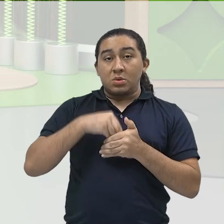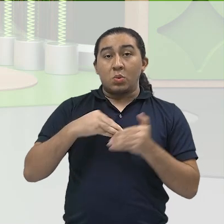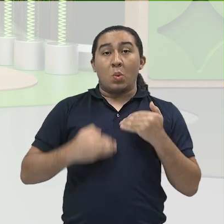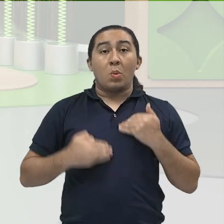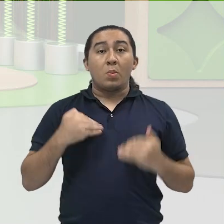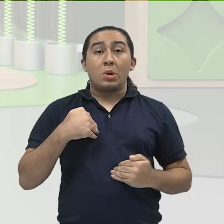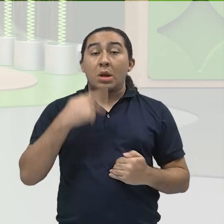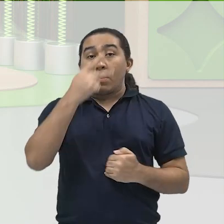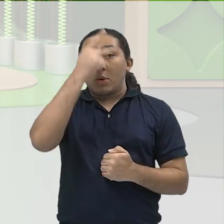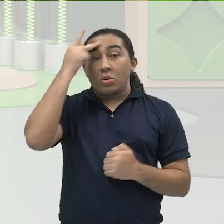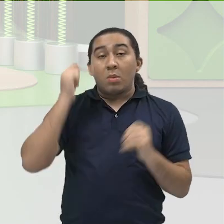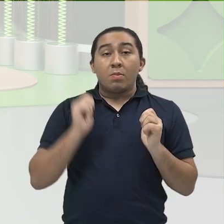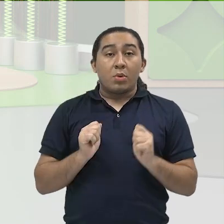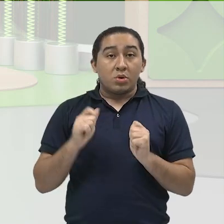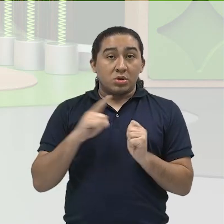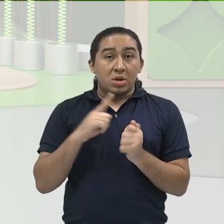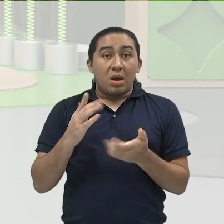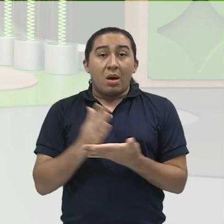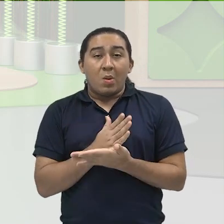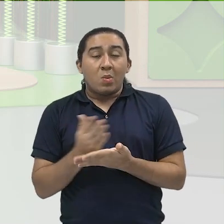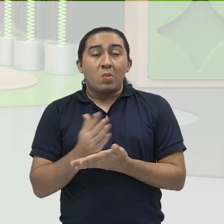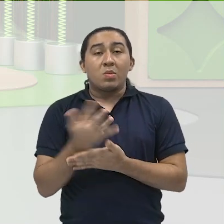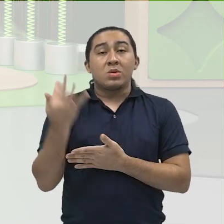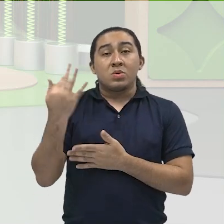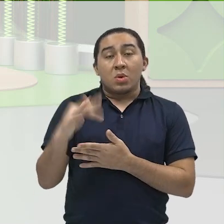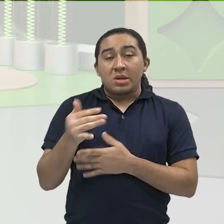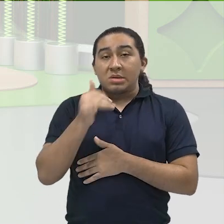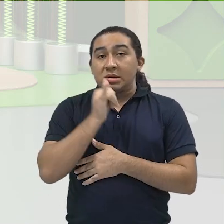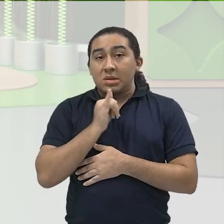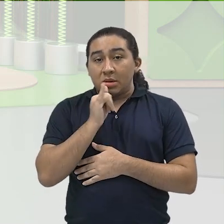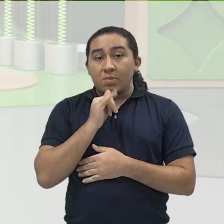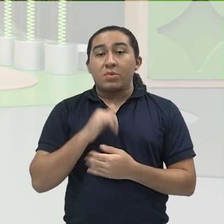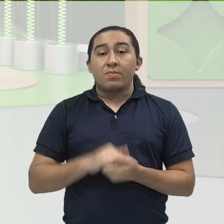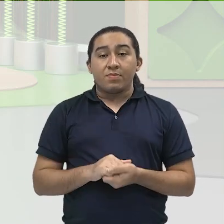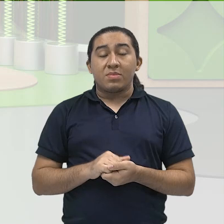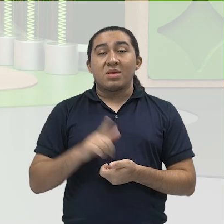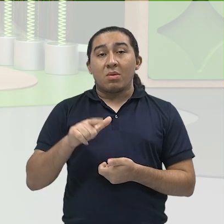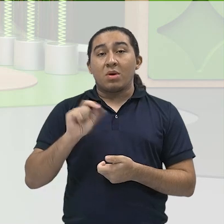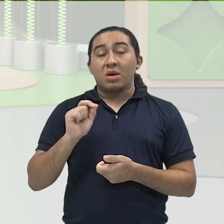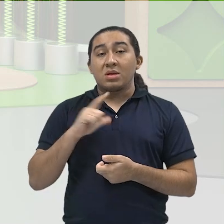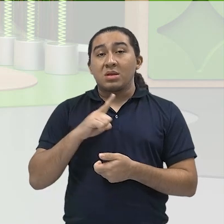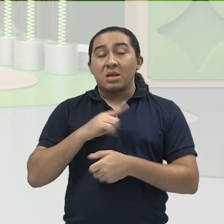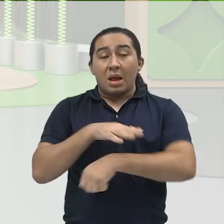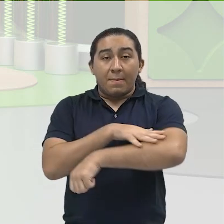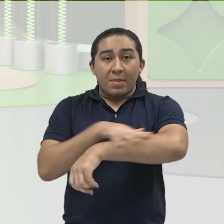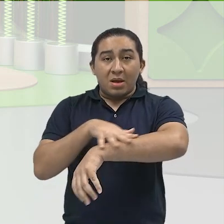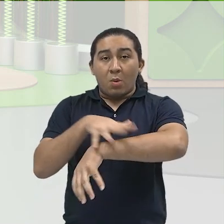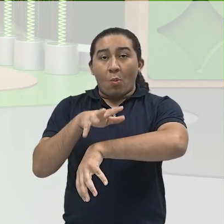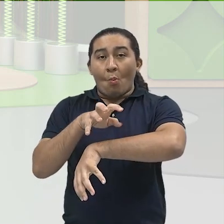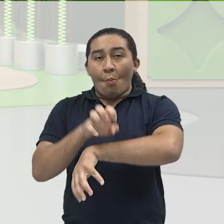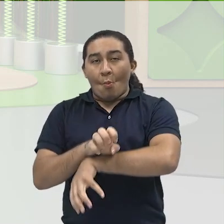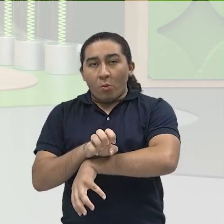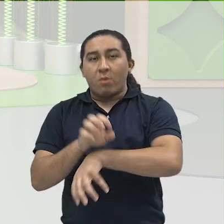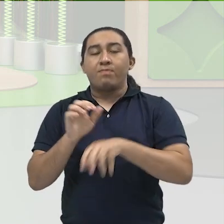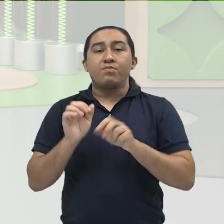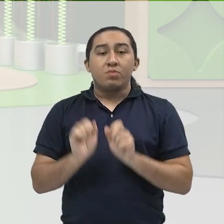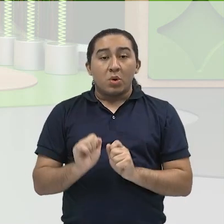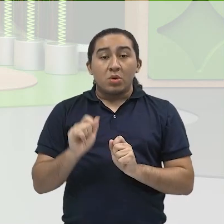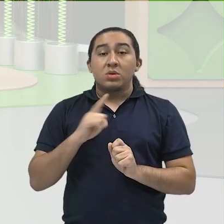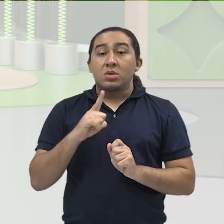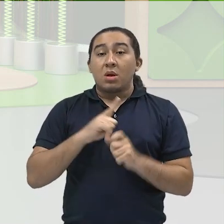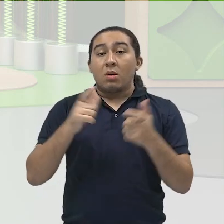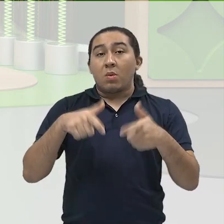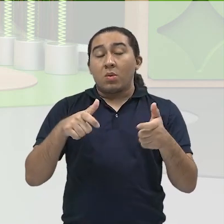pode causar ali algumas lesões, como umas chamadas, né, conhecidas como verrugas. Essas verrugas elas podem